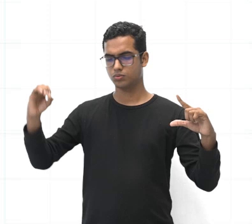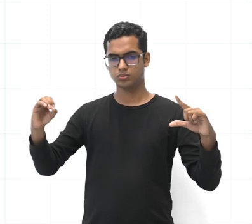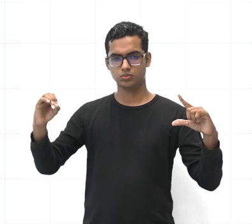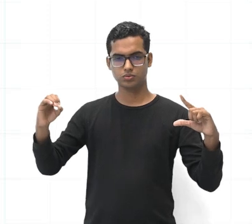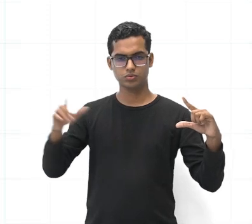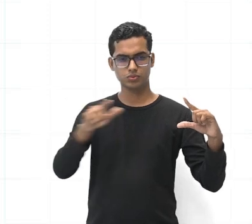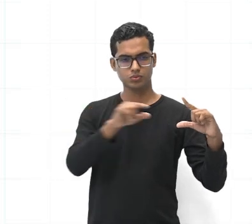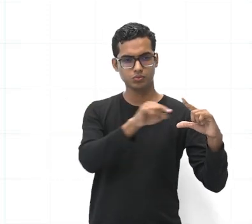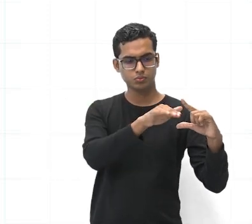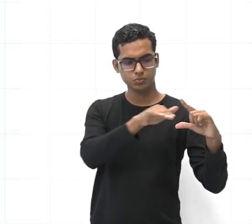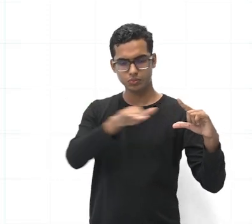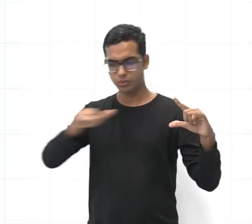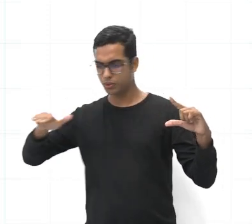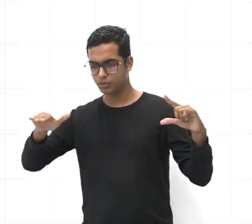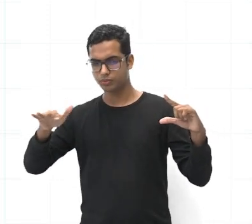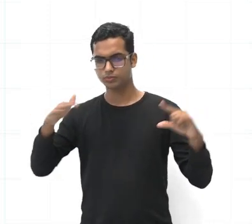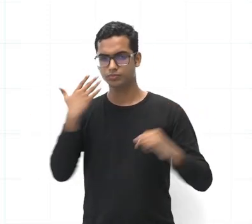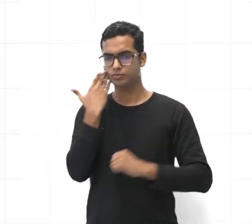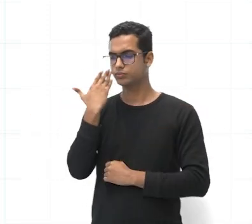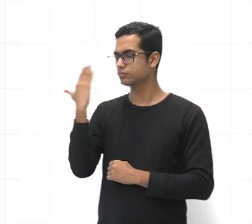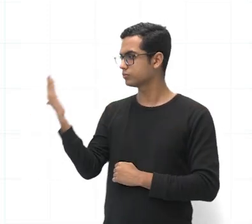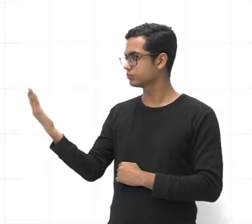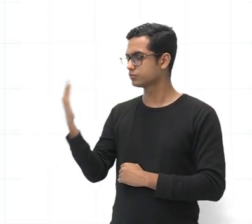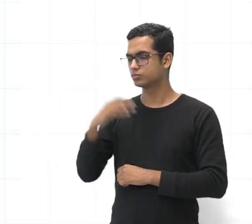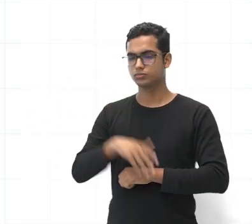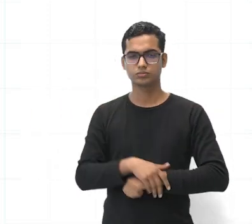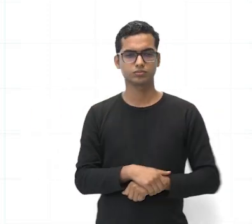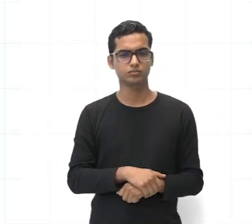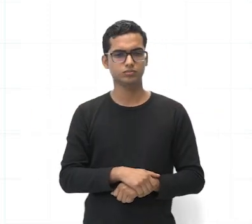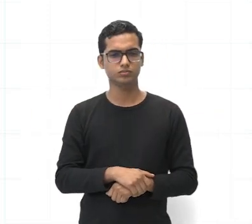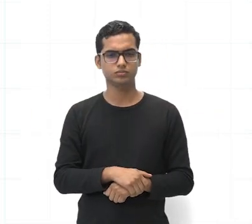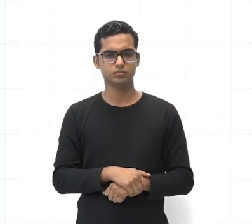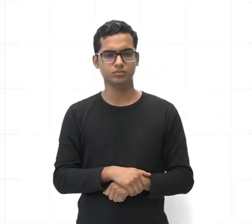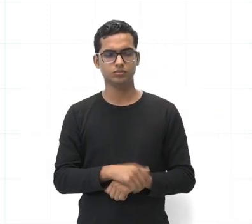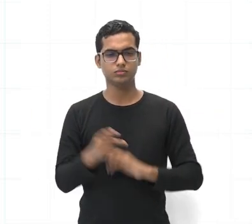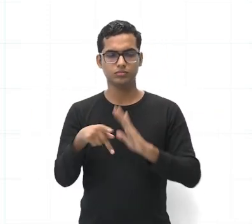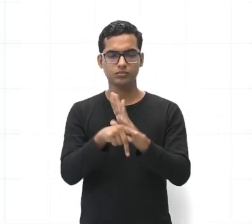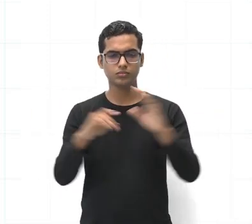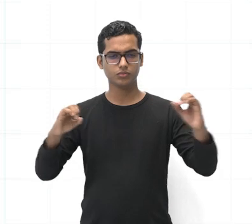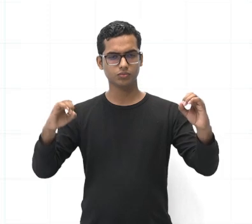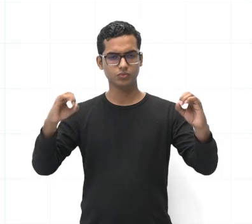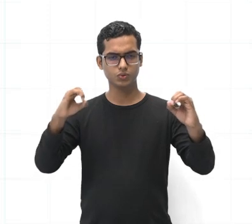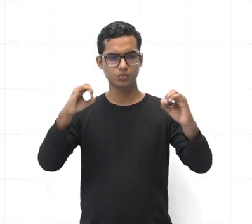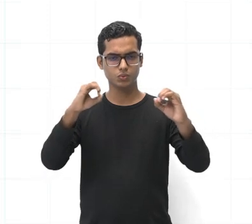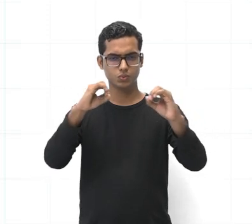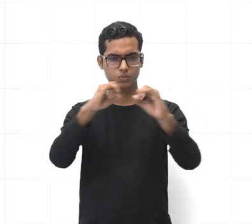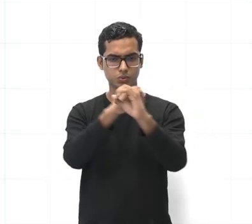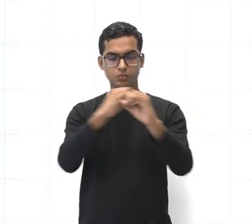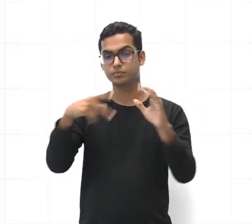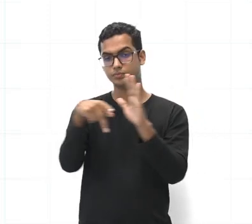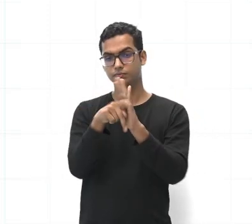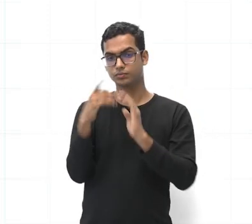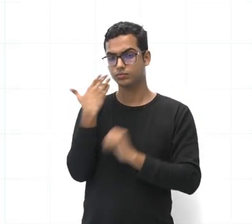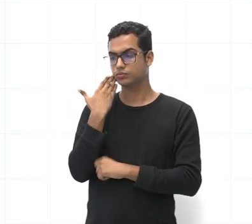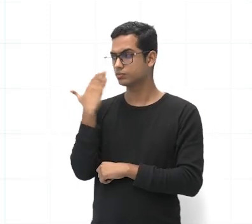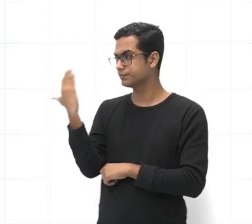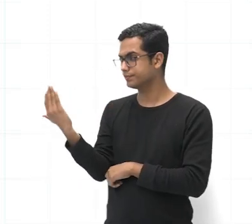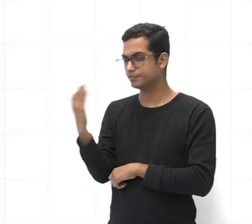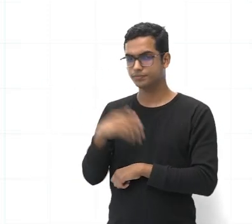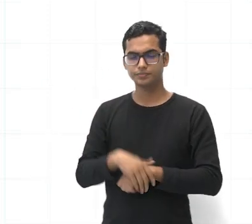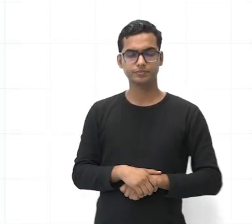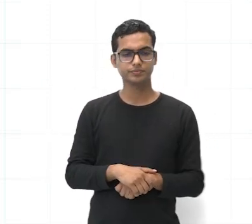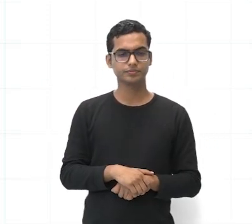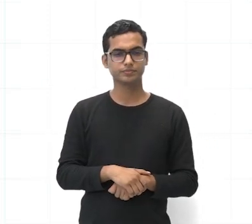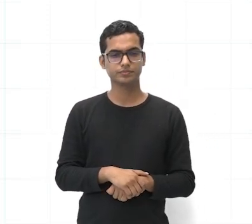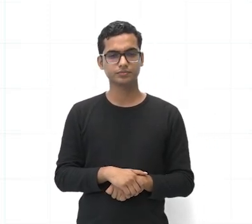Terra se posiciona entre o Sol e a Lua. E em um eclipse lunar, parte da face da Lua é voltada